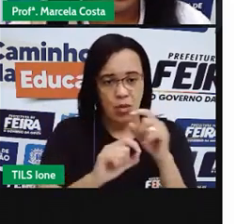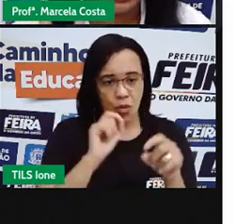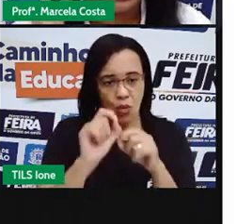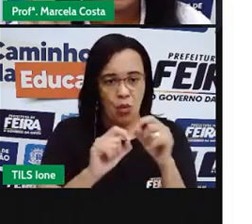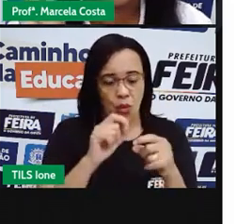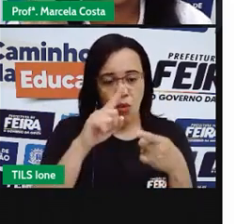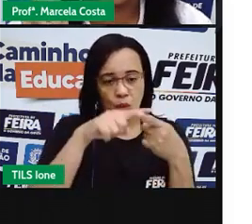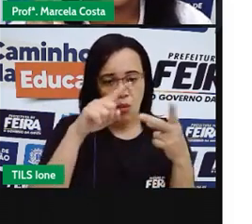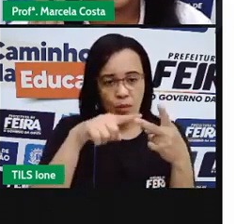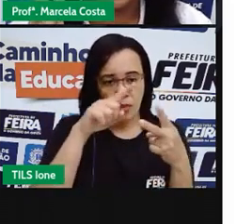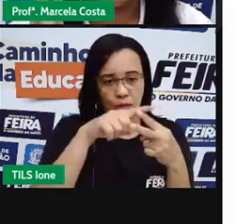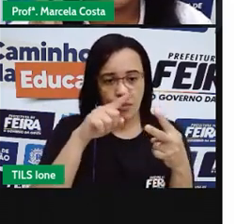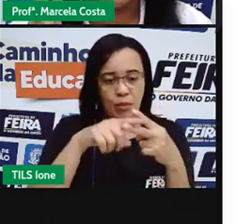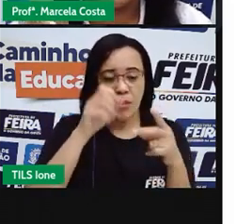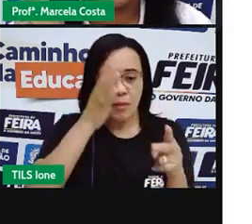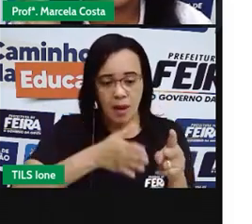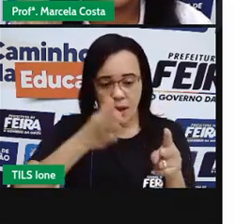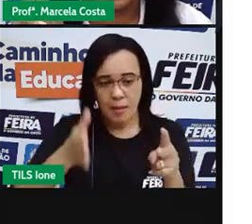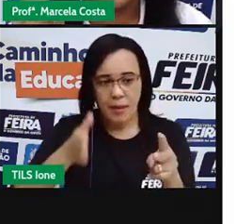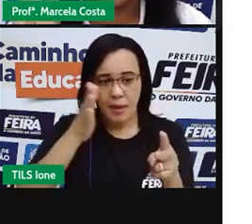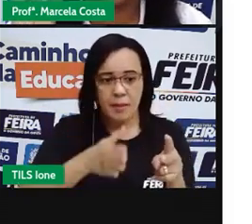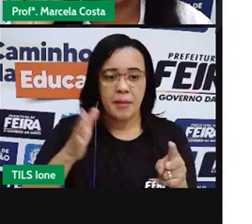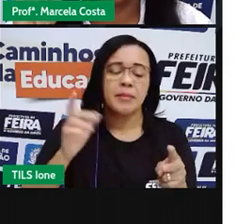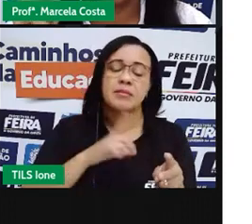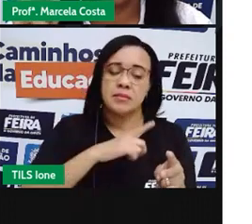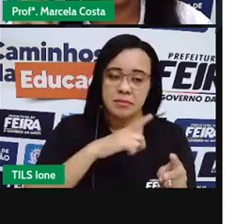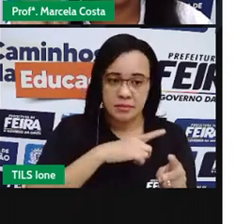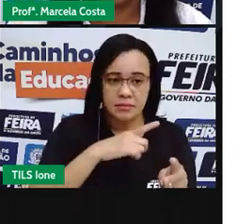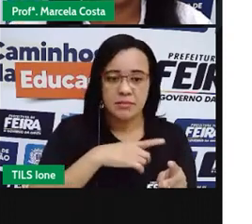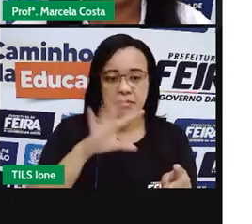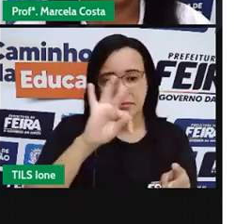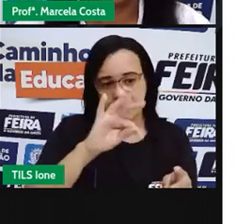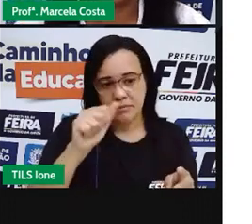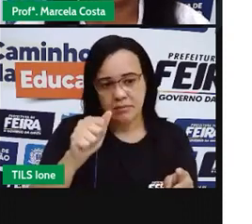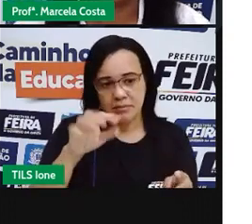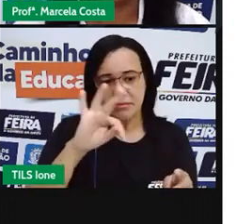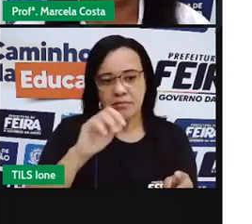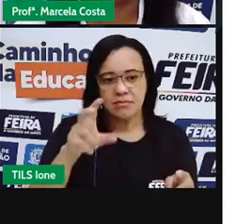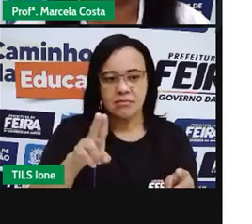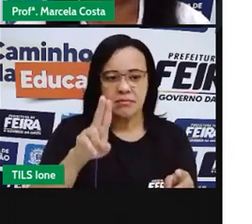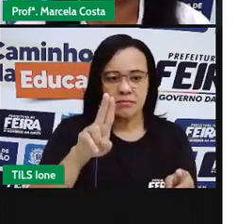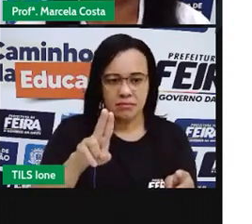tem duas filas. Tatu.